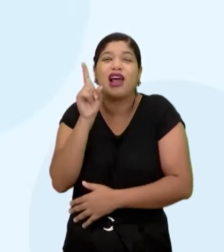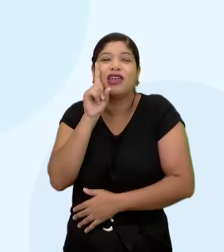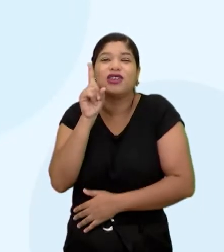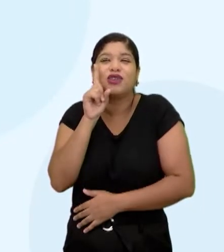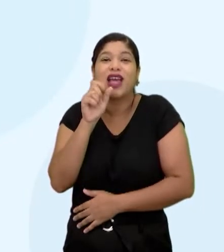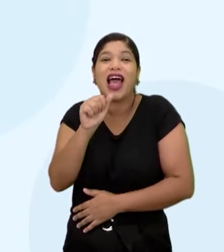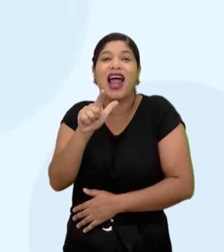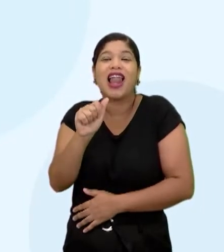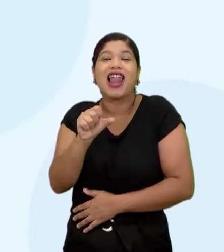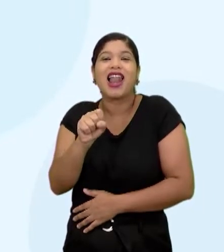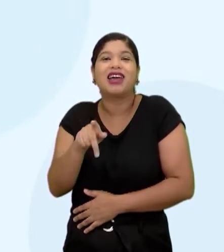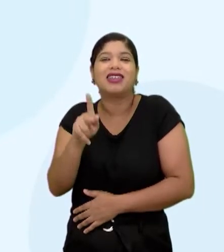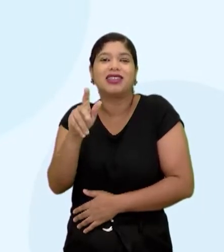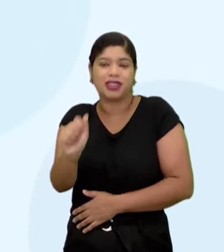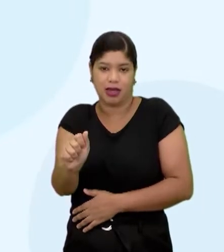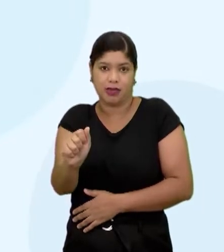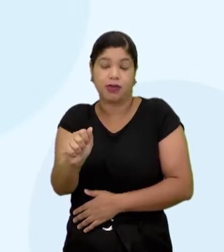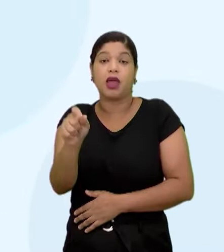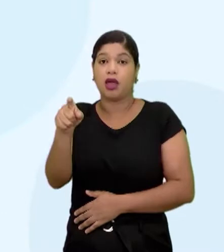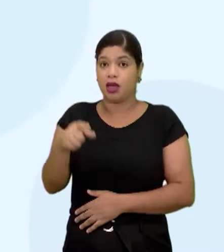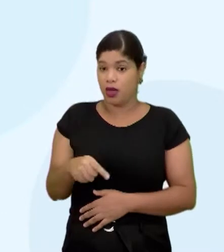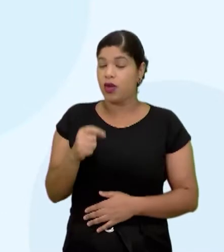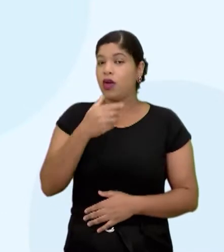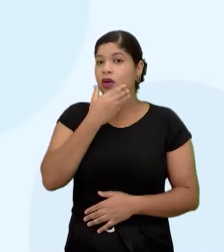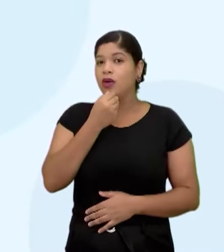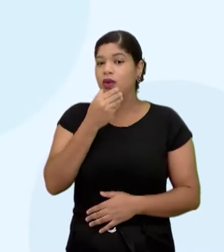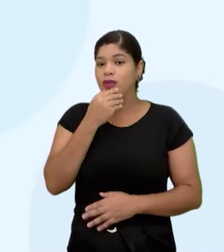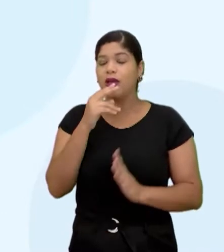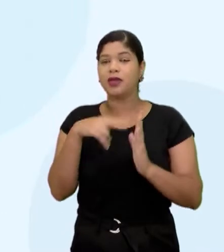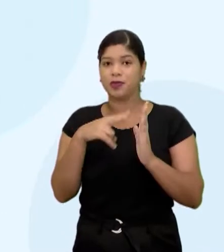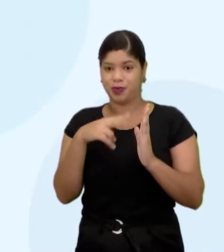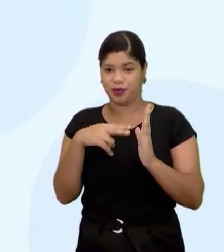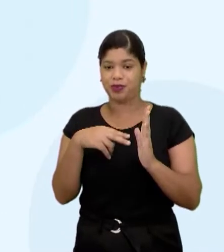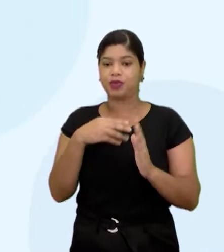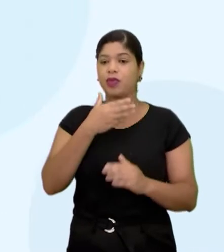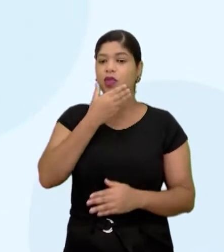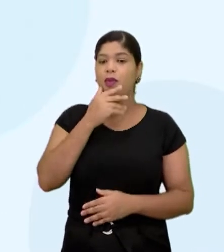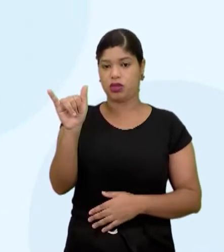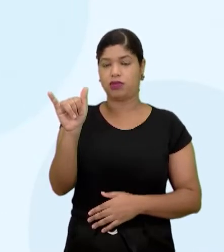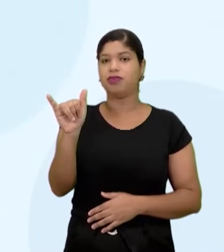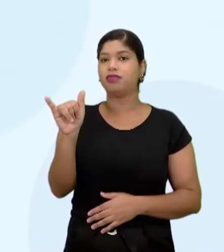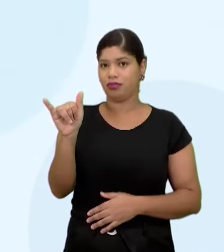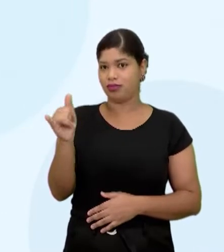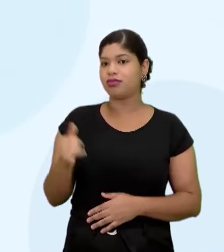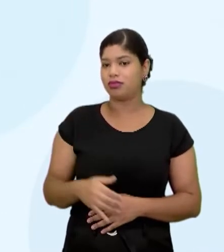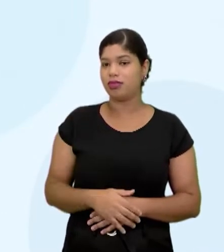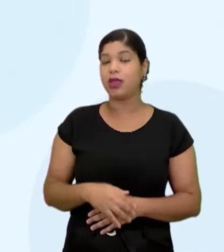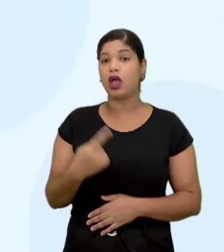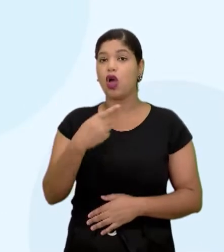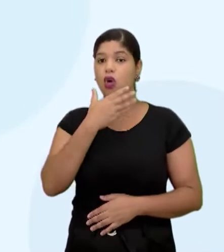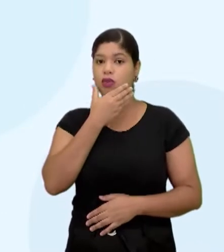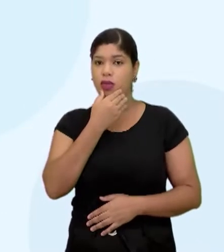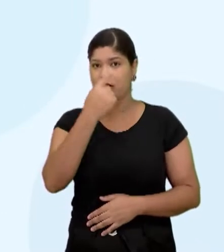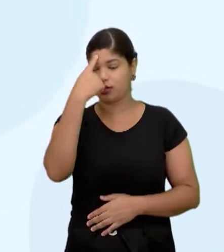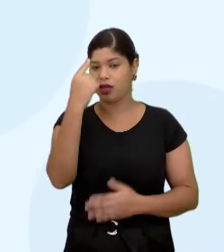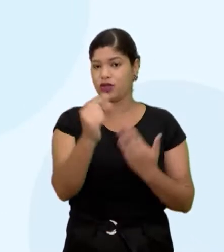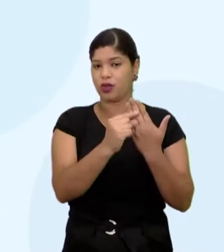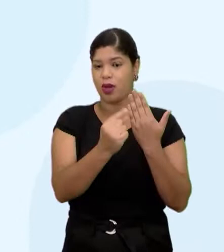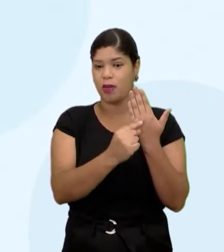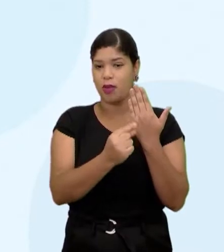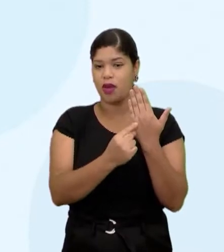leitor para um escritor estadunidense chamado reino e Dave durou por sua vez autor de